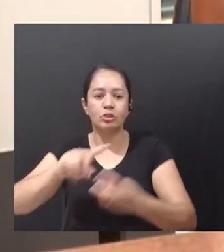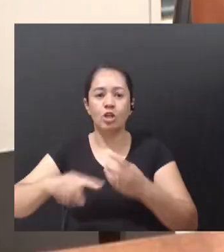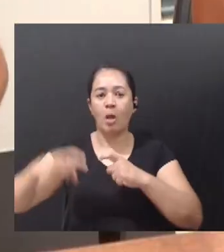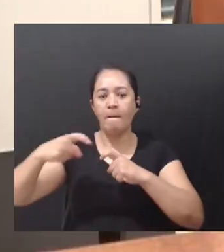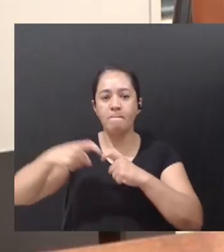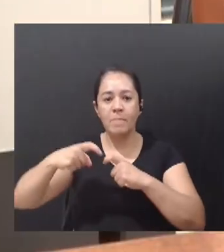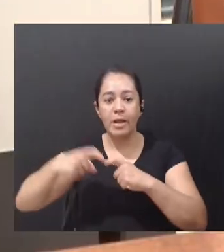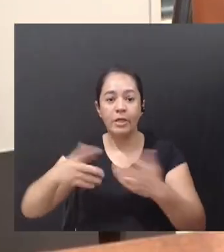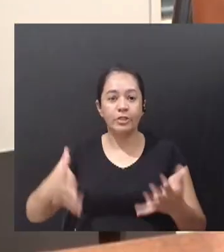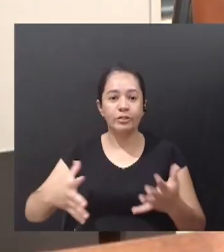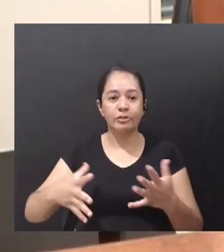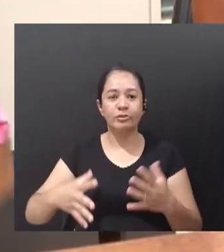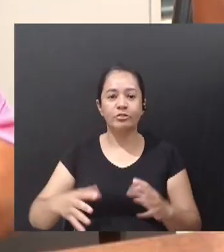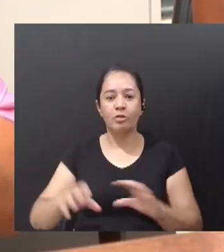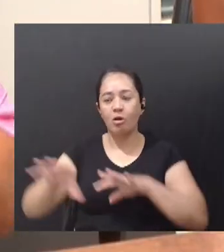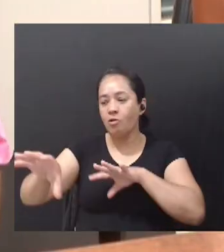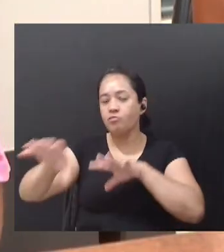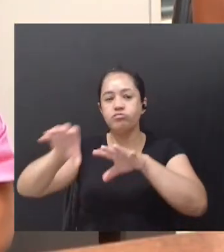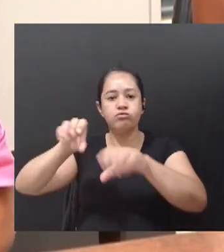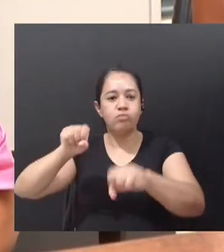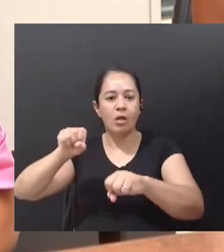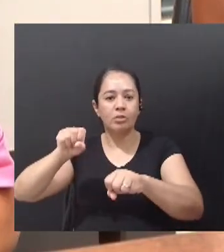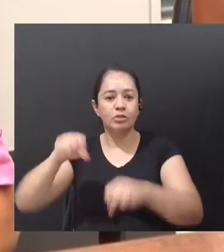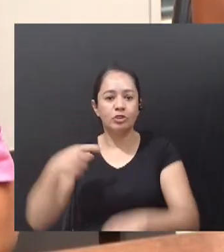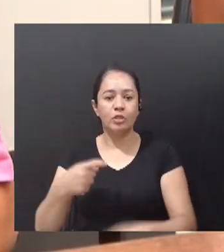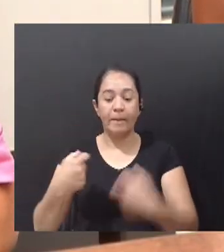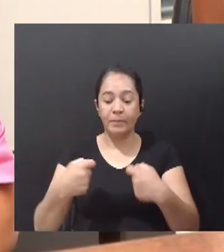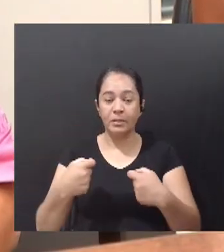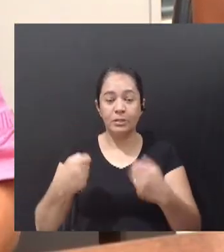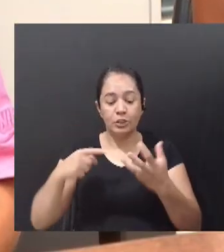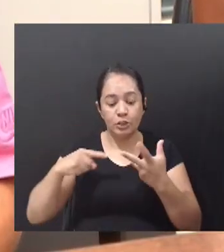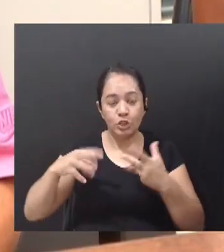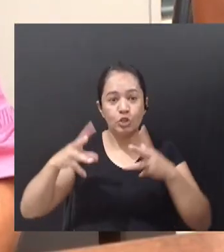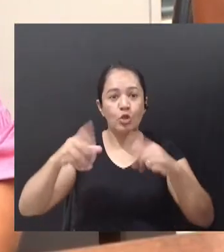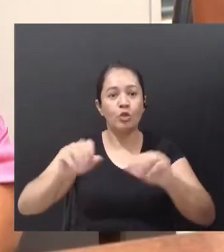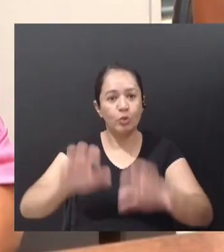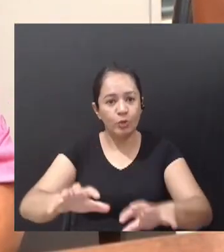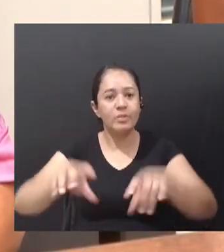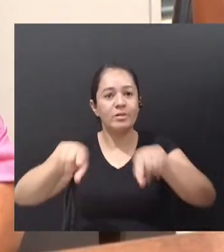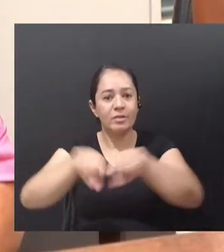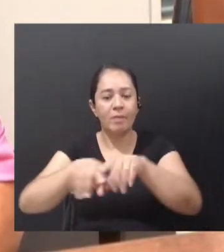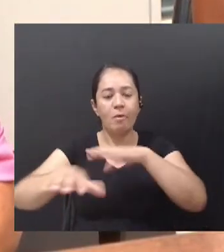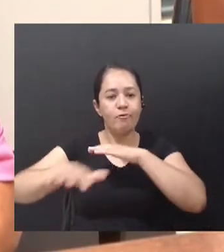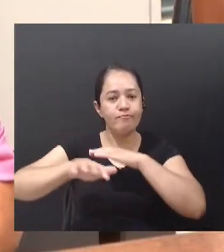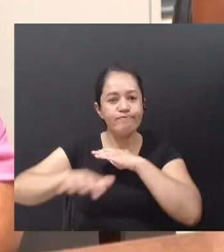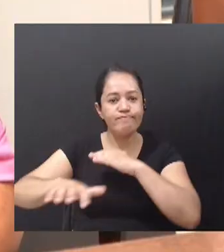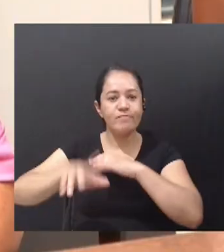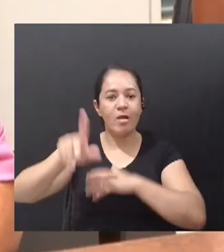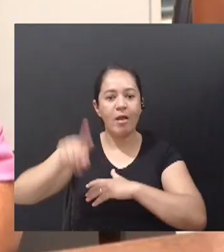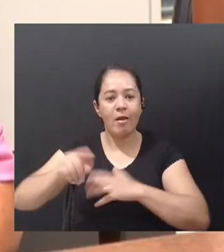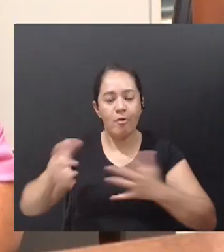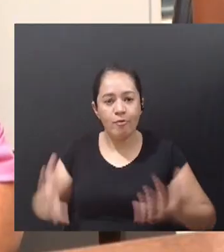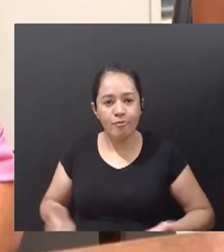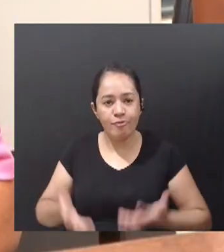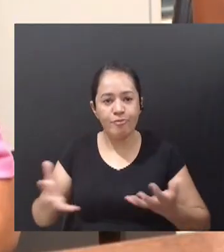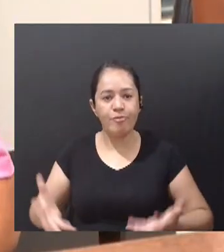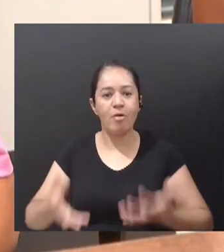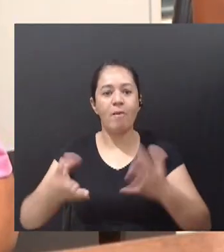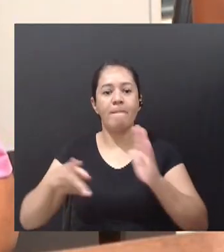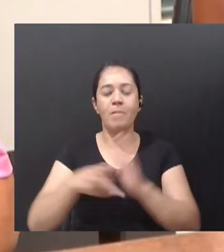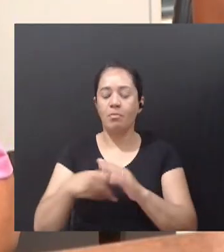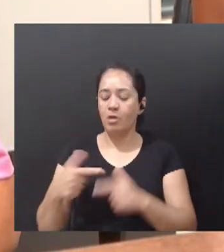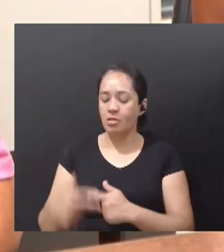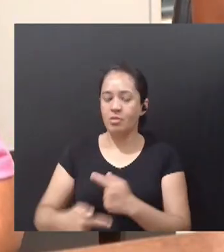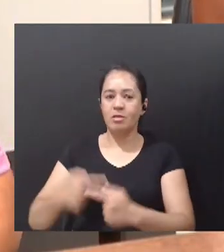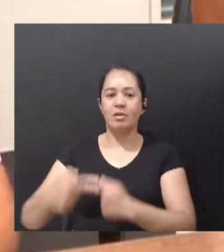ser engenheiro, né? A gente precisa de tudo isso também. O hip hop é um levante dessa geração toda,